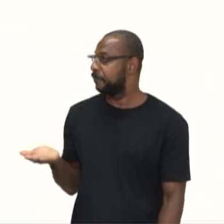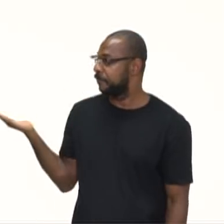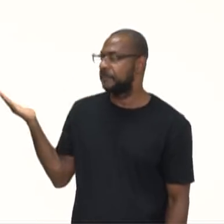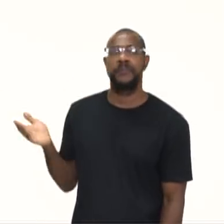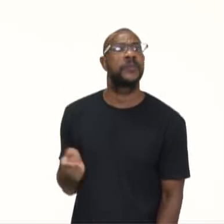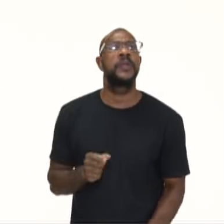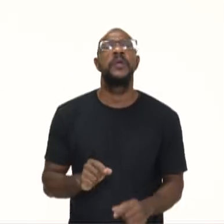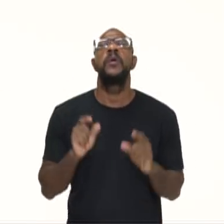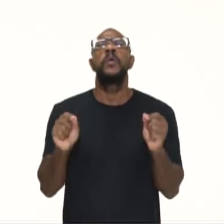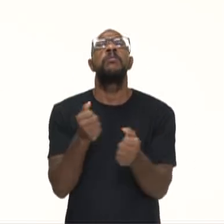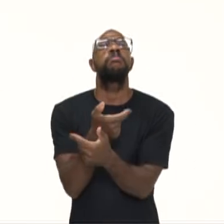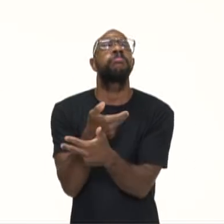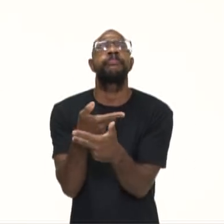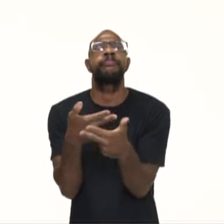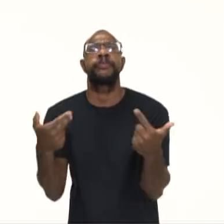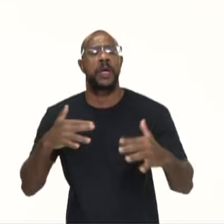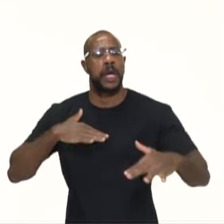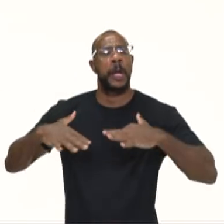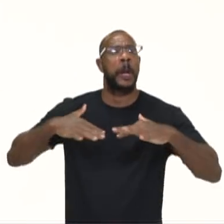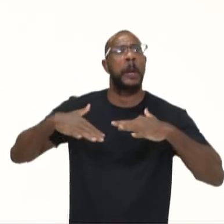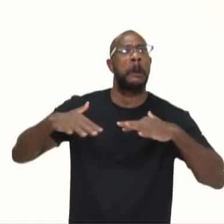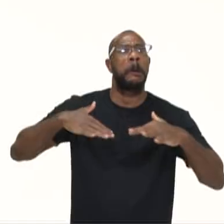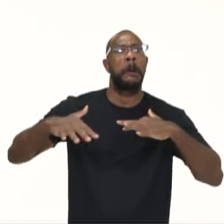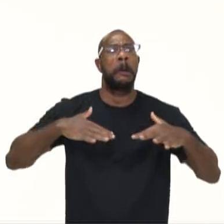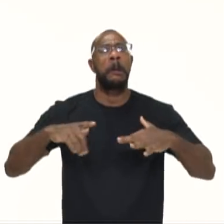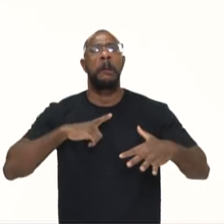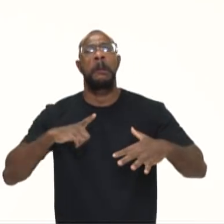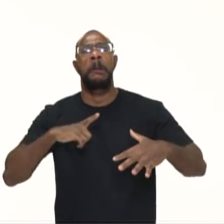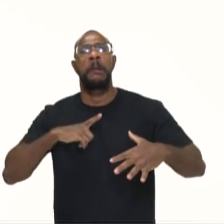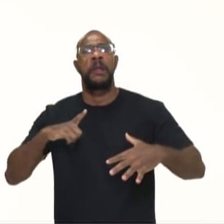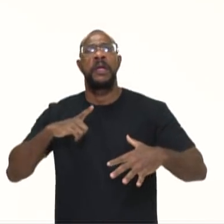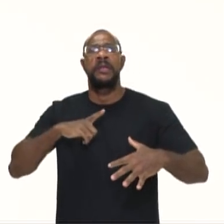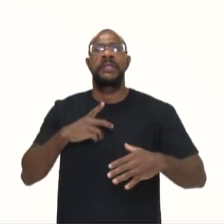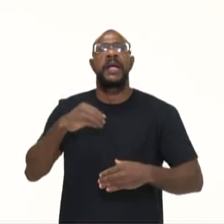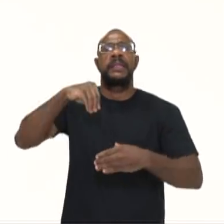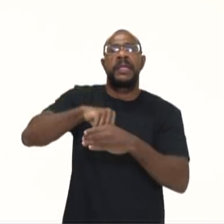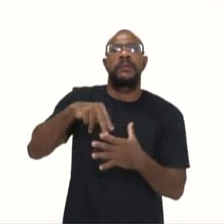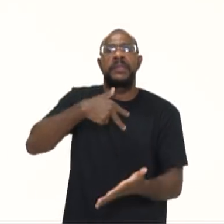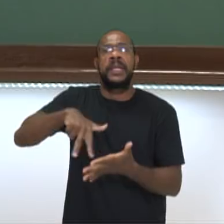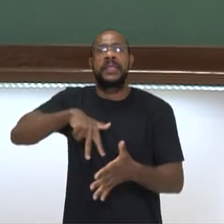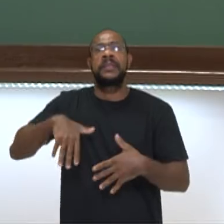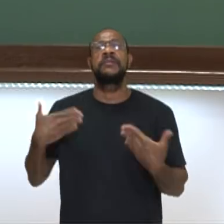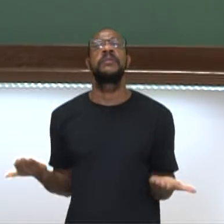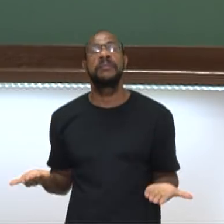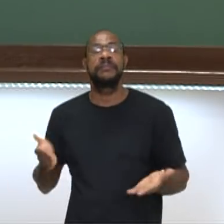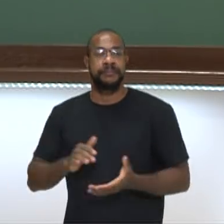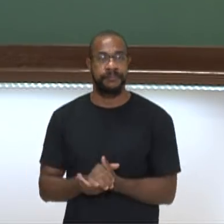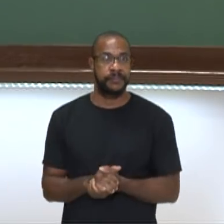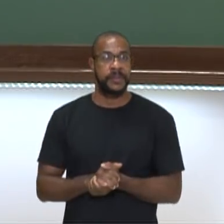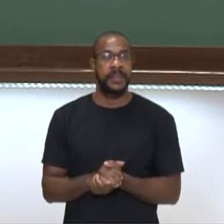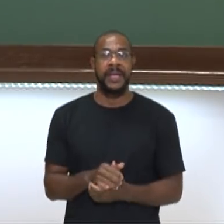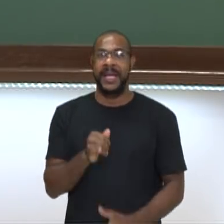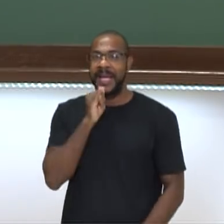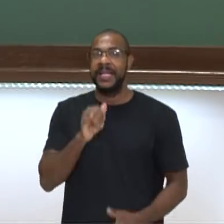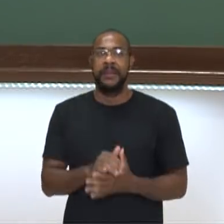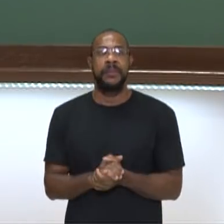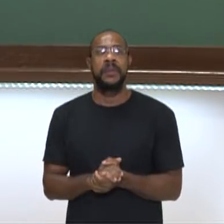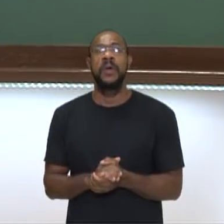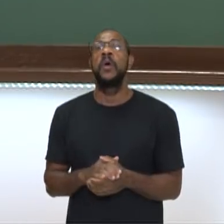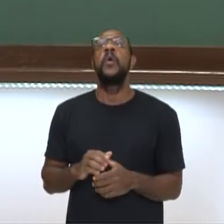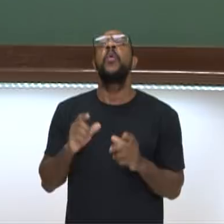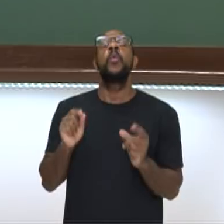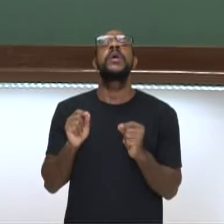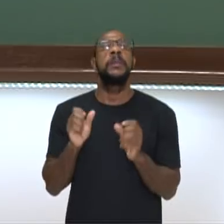Que elementos, então, de movimento estarão presentes na dança? Quando dançamos, que elementos